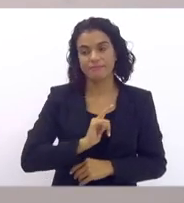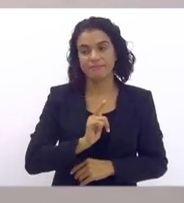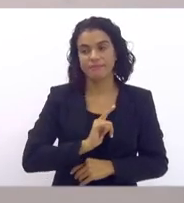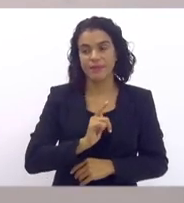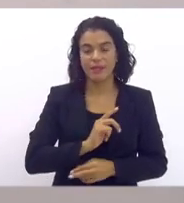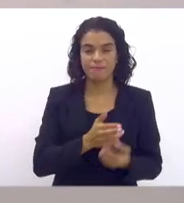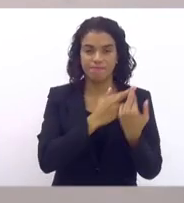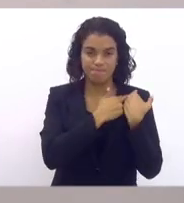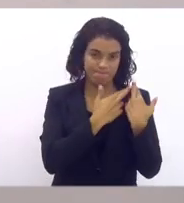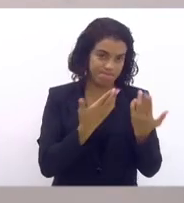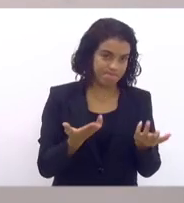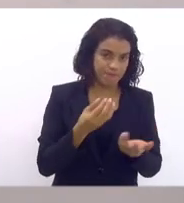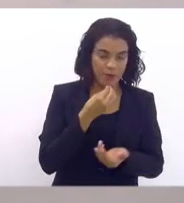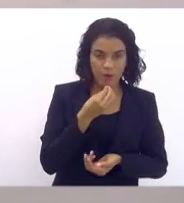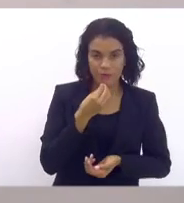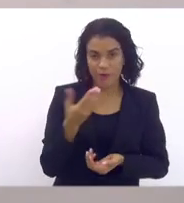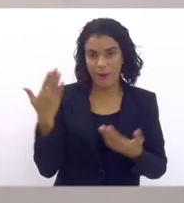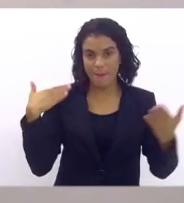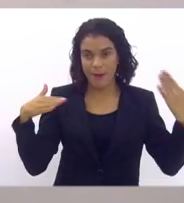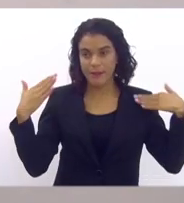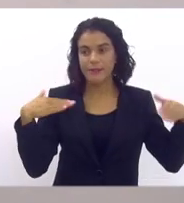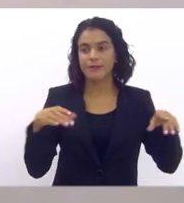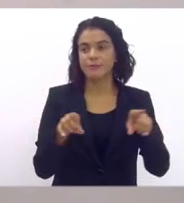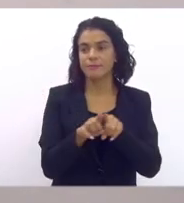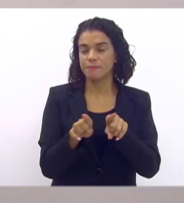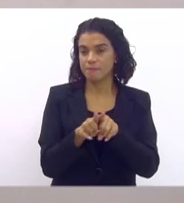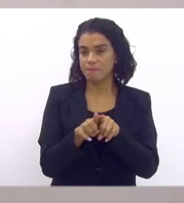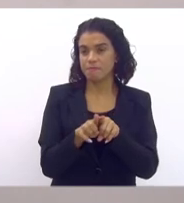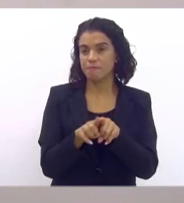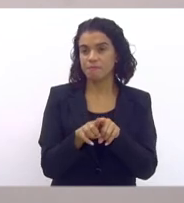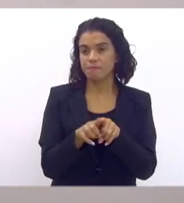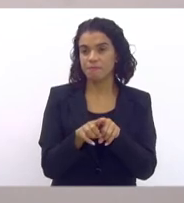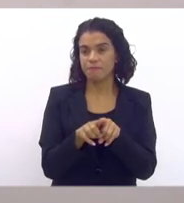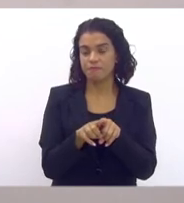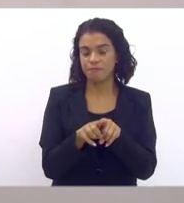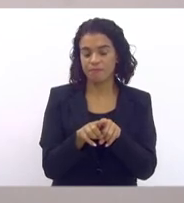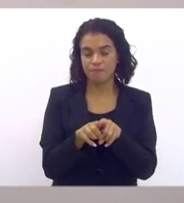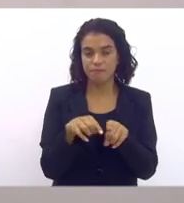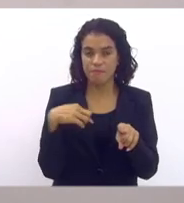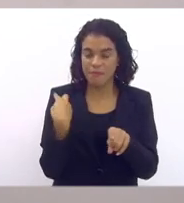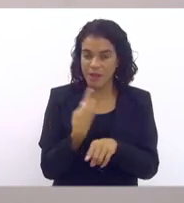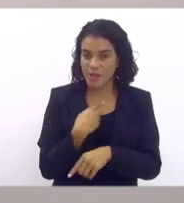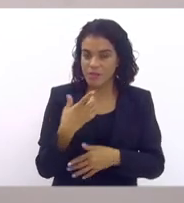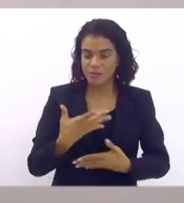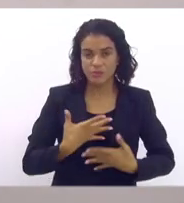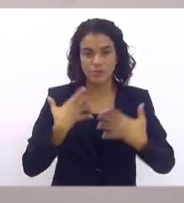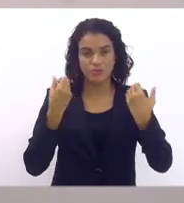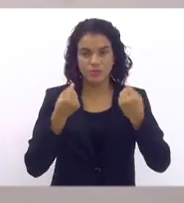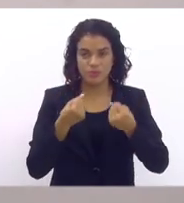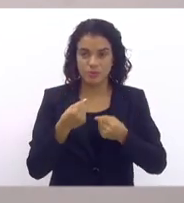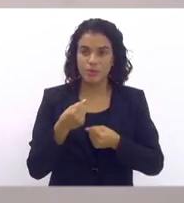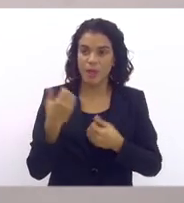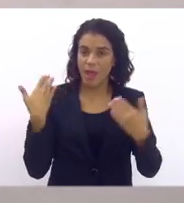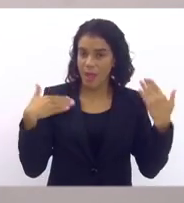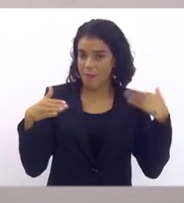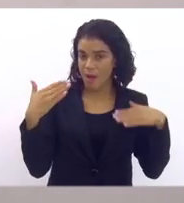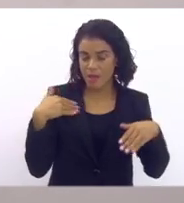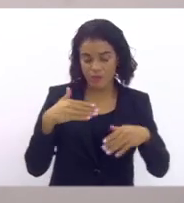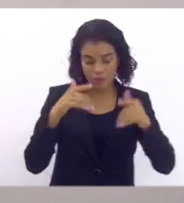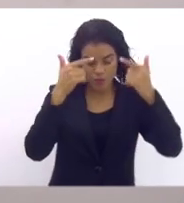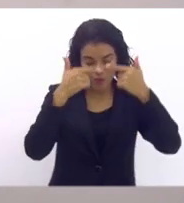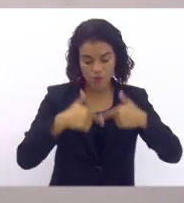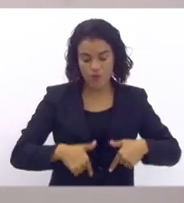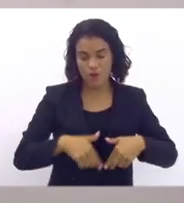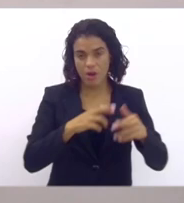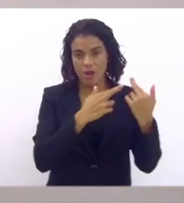responsabilidade Inclusive a Marinha eh para nossa incrível surpresa inclusive se eximiu completamente de